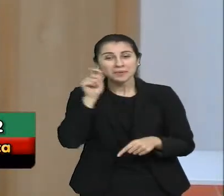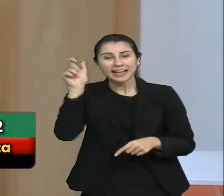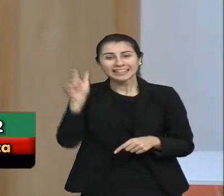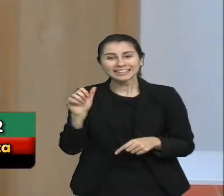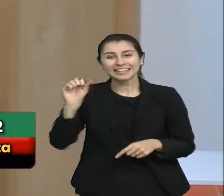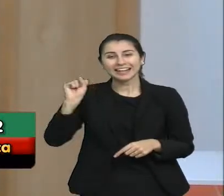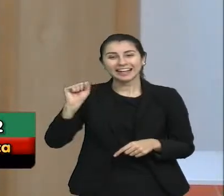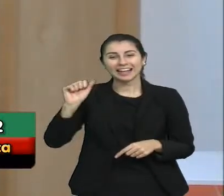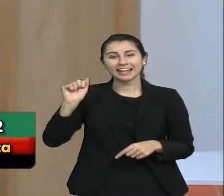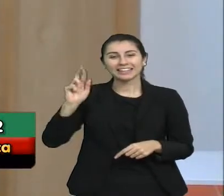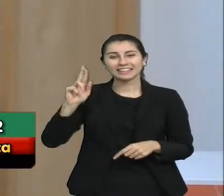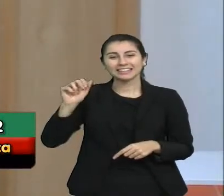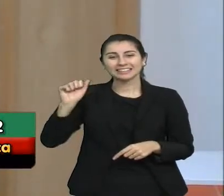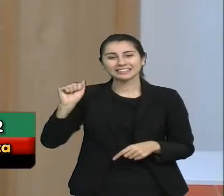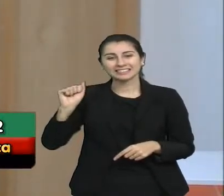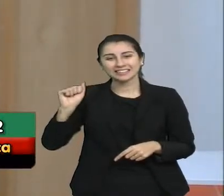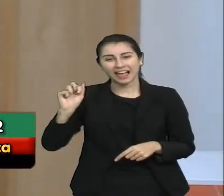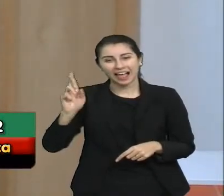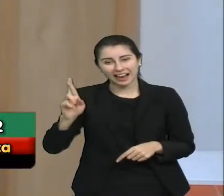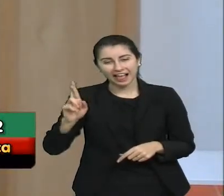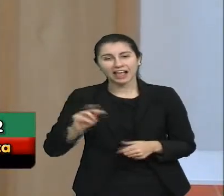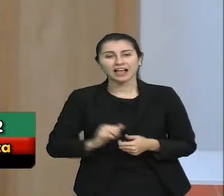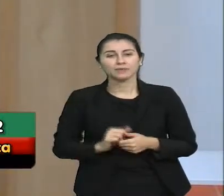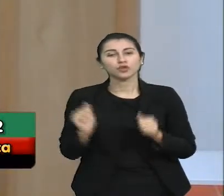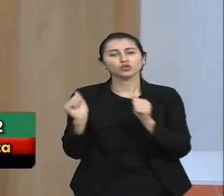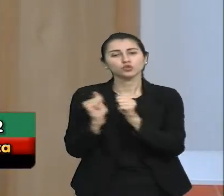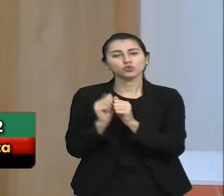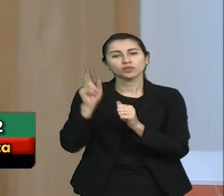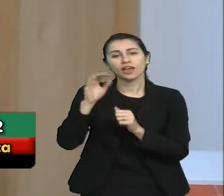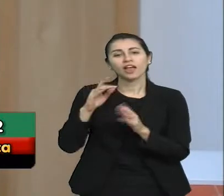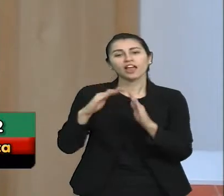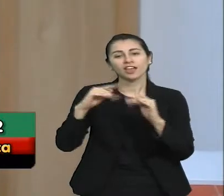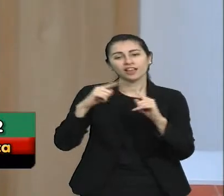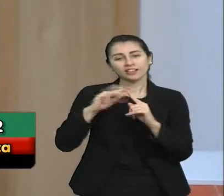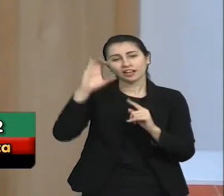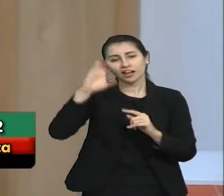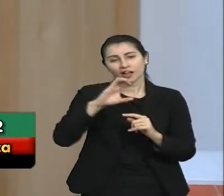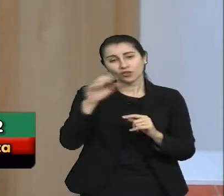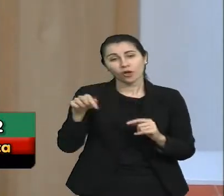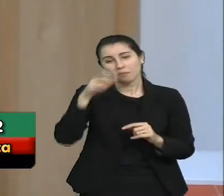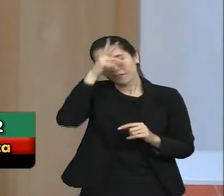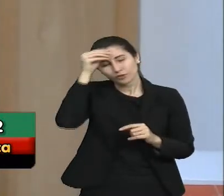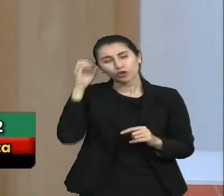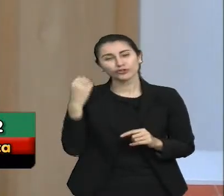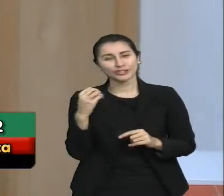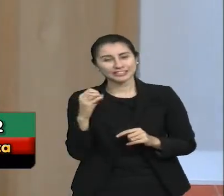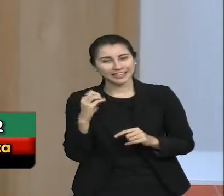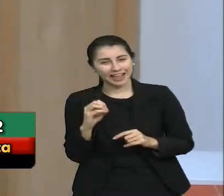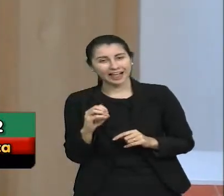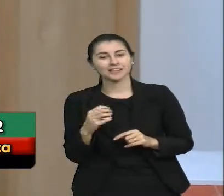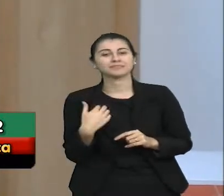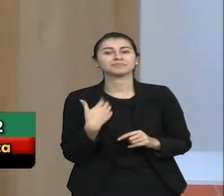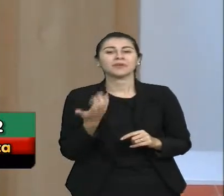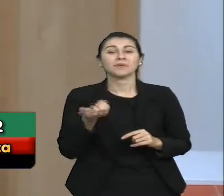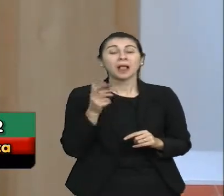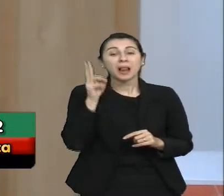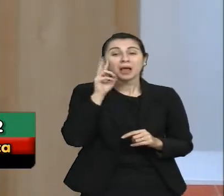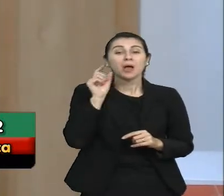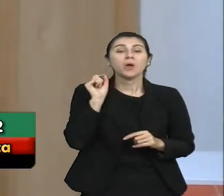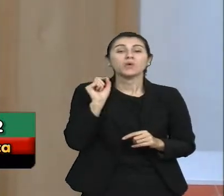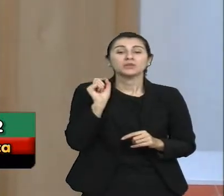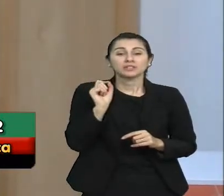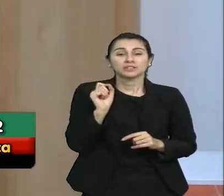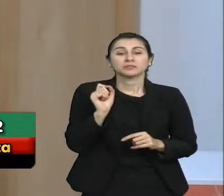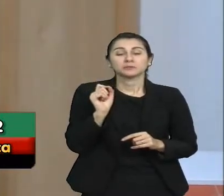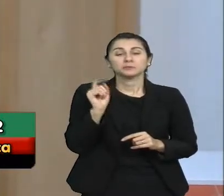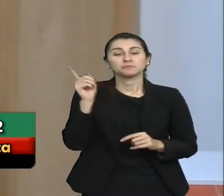Igreja Católica junto da Prefeitura de Osasco. Também quero lembrar aqui o vereador Rogério Santos,